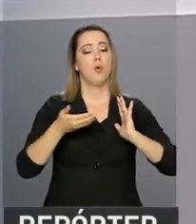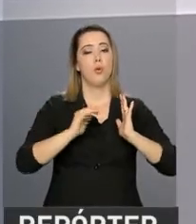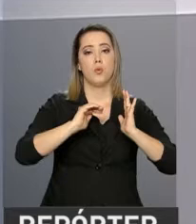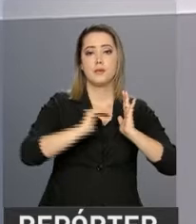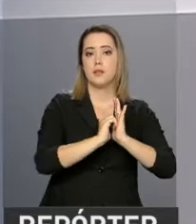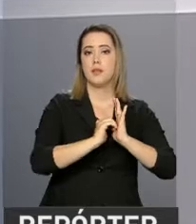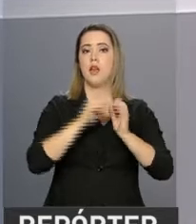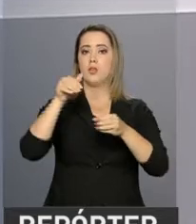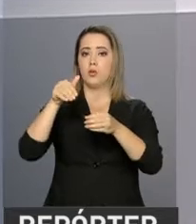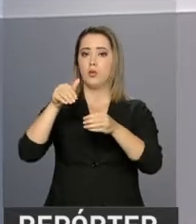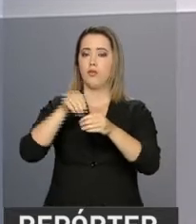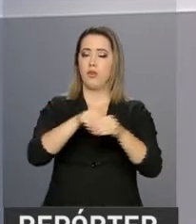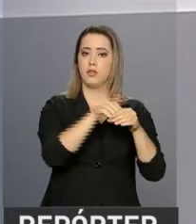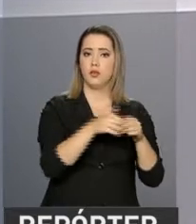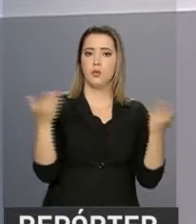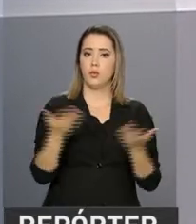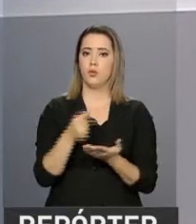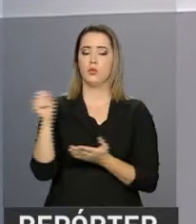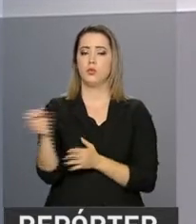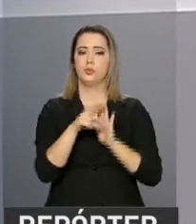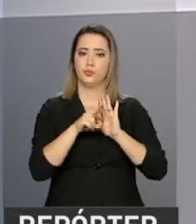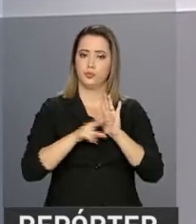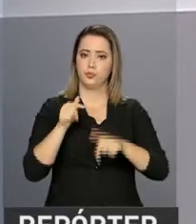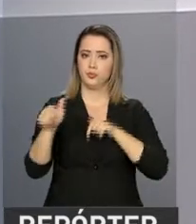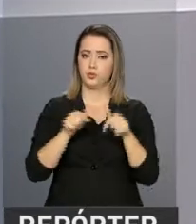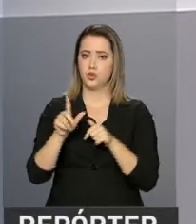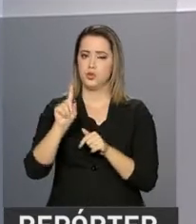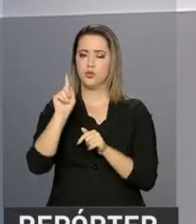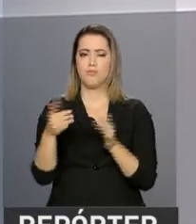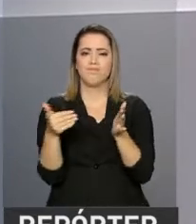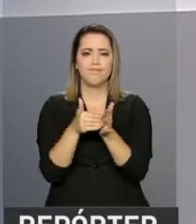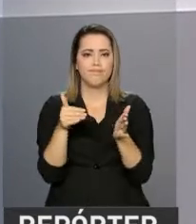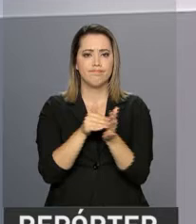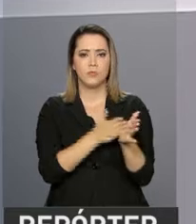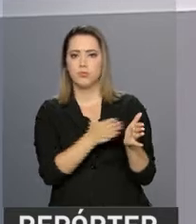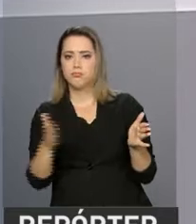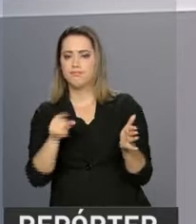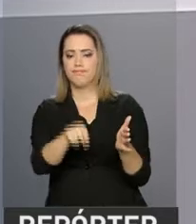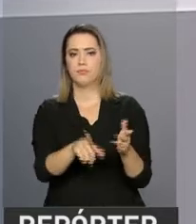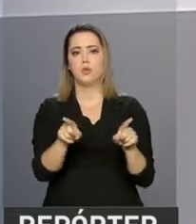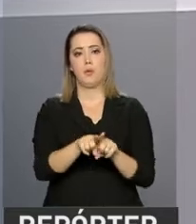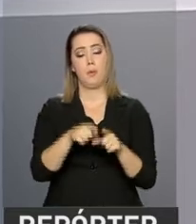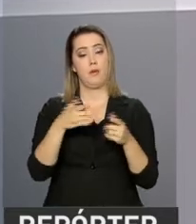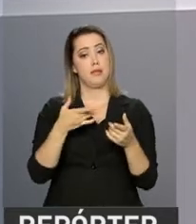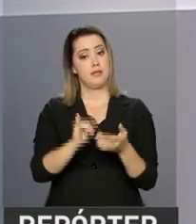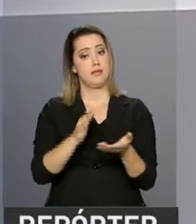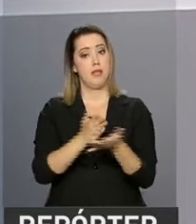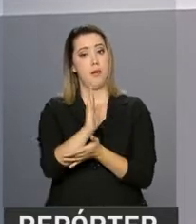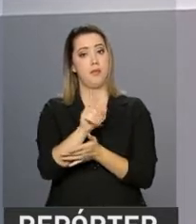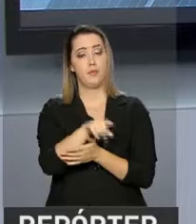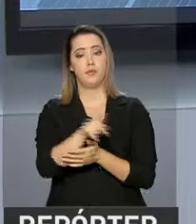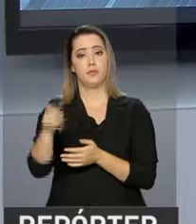à reforma trabalhista. Essa é a última etapa do processo no Congresso Nacional. Se aprovado, o texto segue para a sanção do presidente